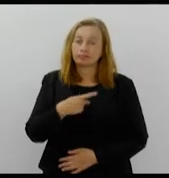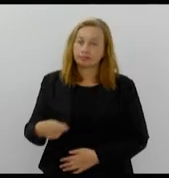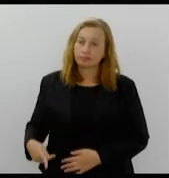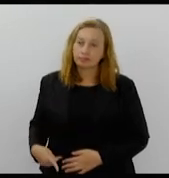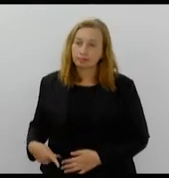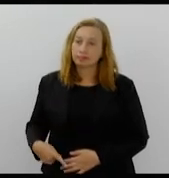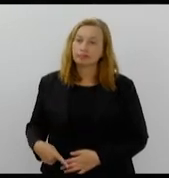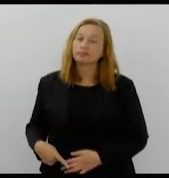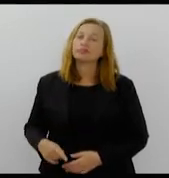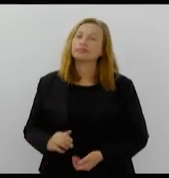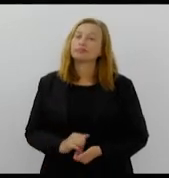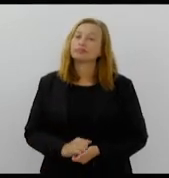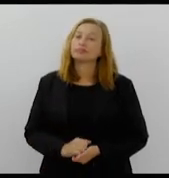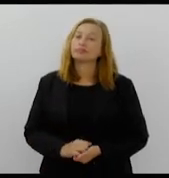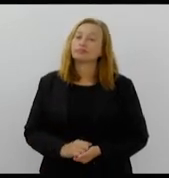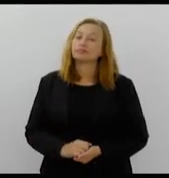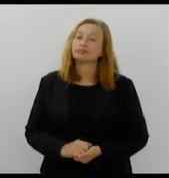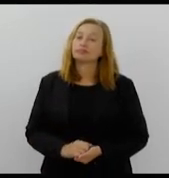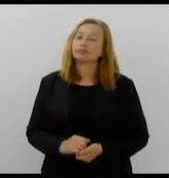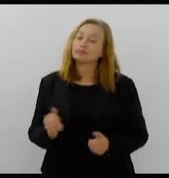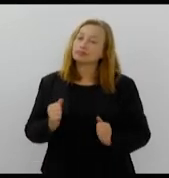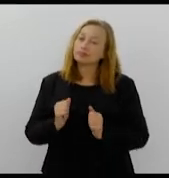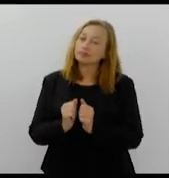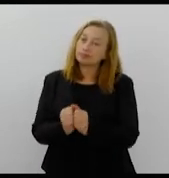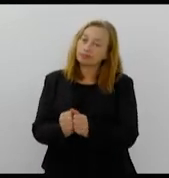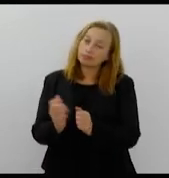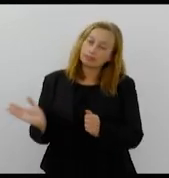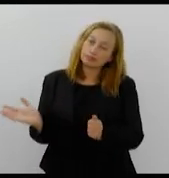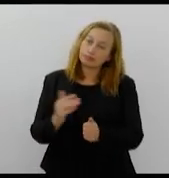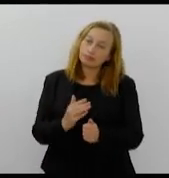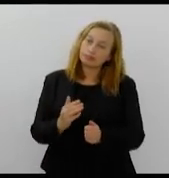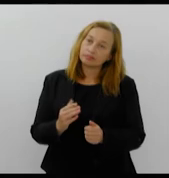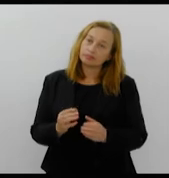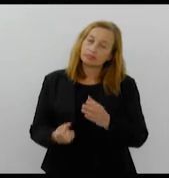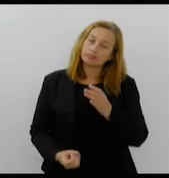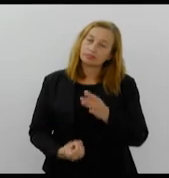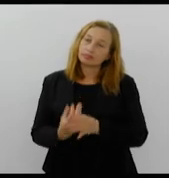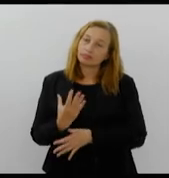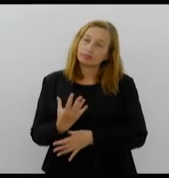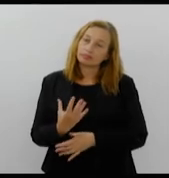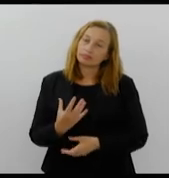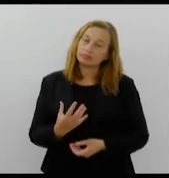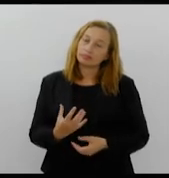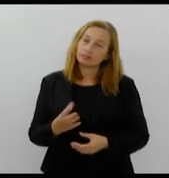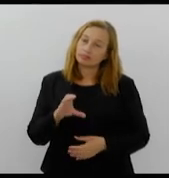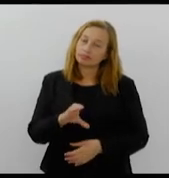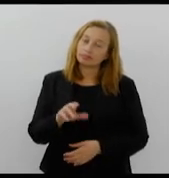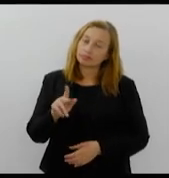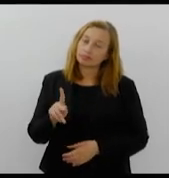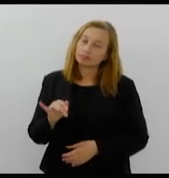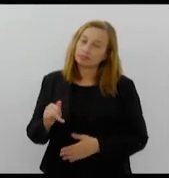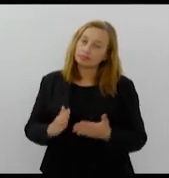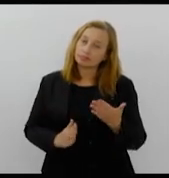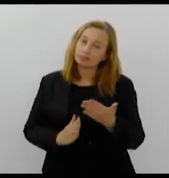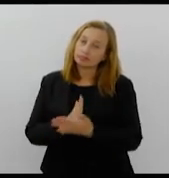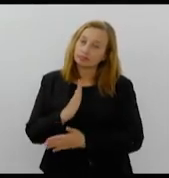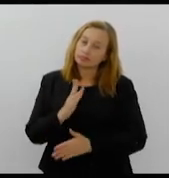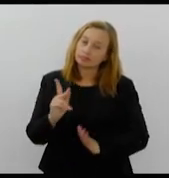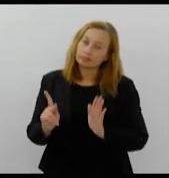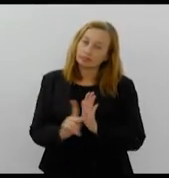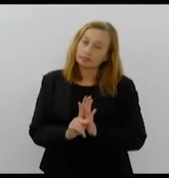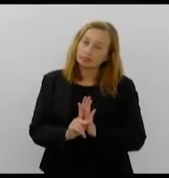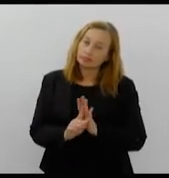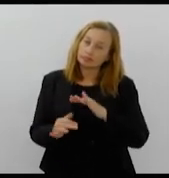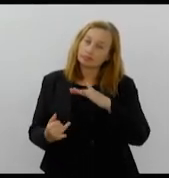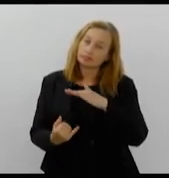por essa colocação e vamos juntos pela construção da CPI, pela aprovação de um projeto que